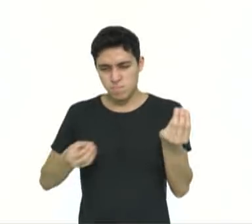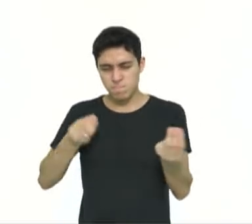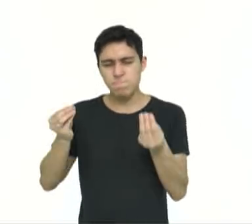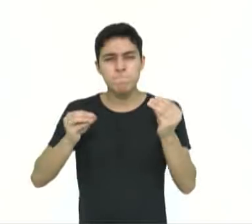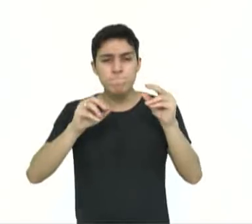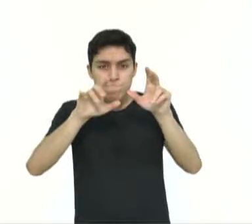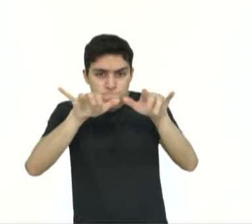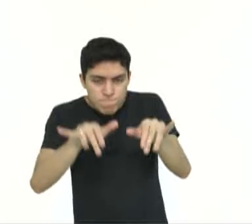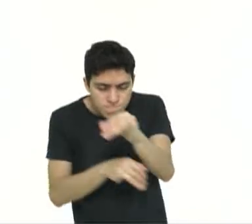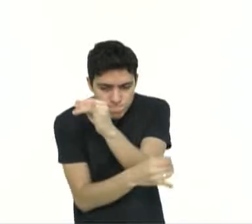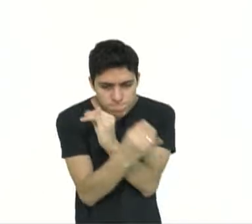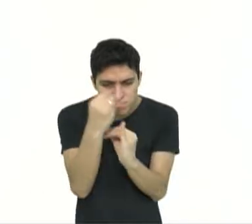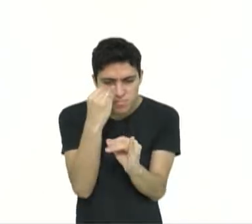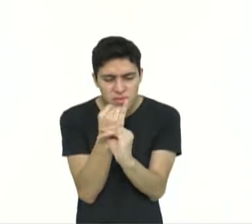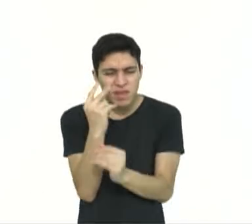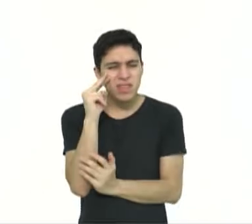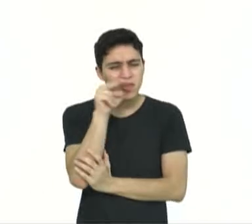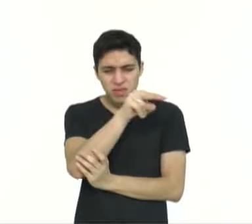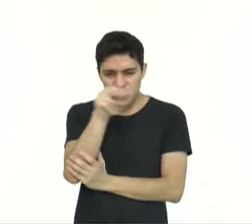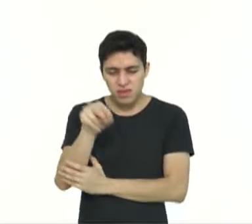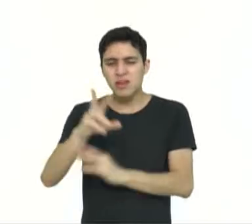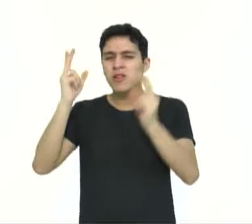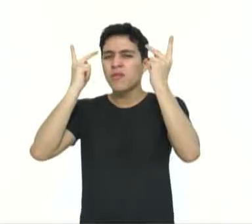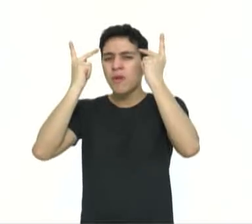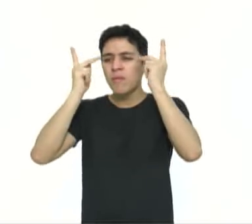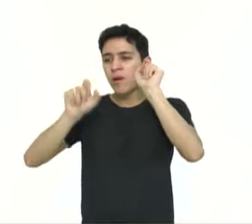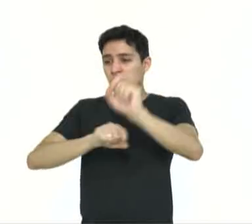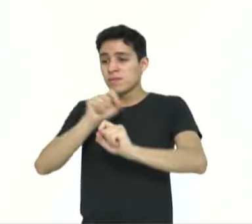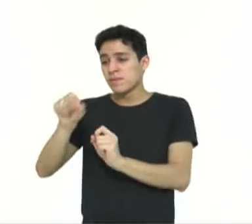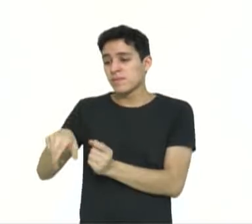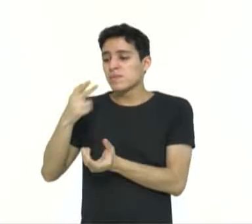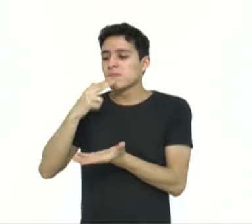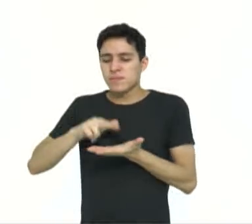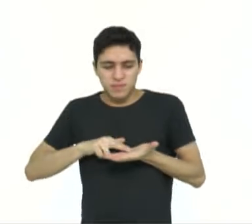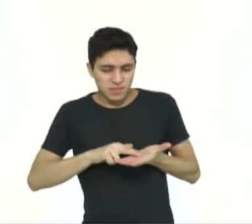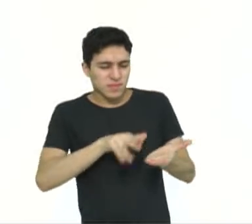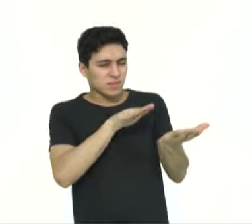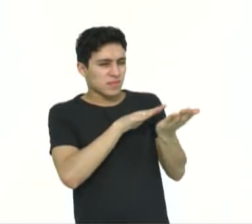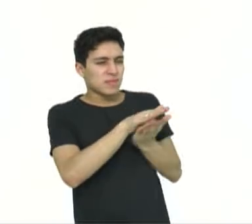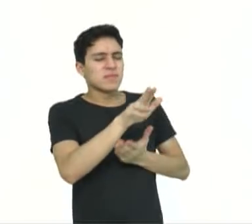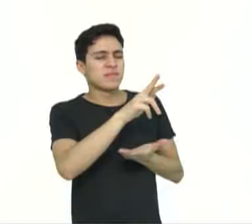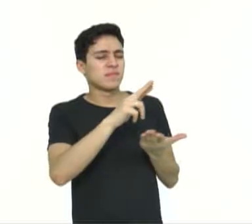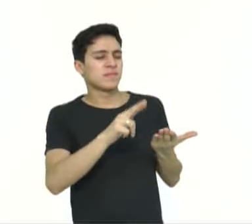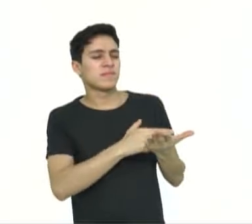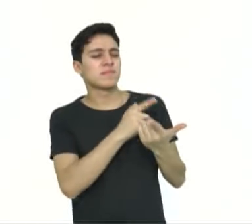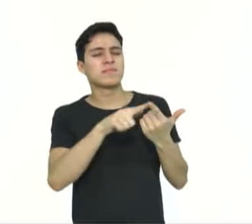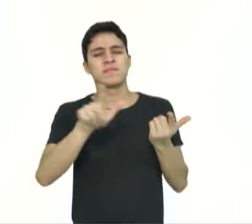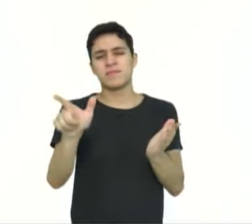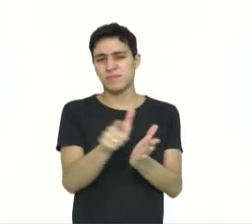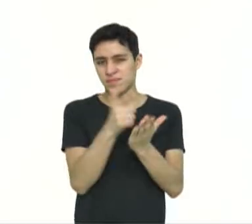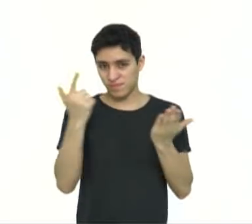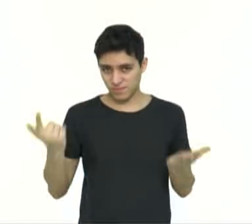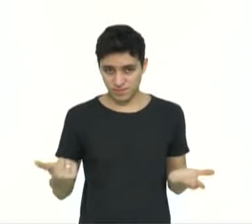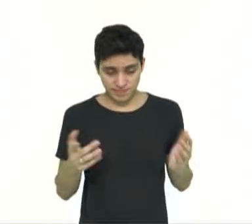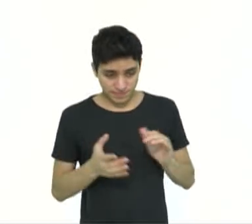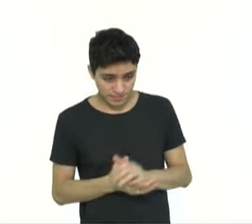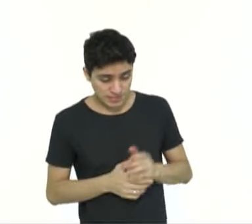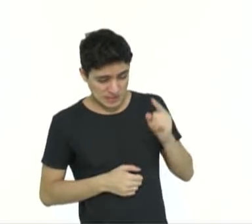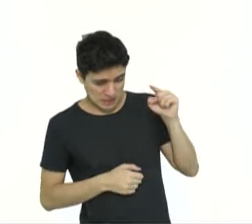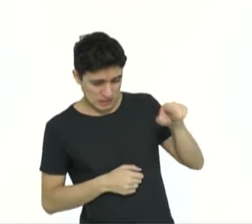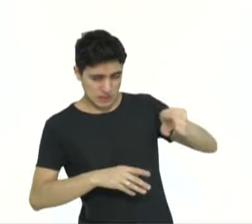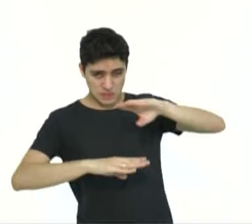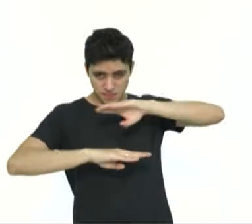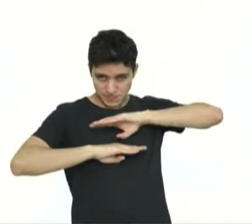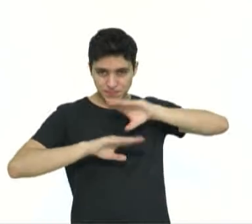internet tornou comum a divulgação desses textos no site das revistas e jornais. Nesse caso, apesar de